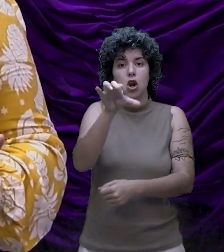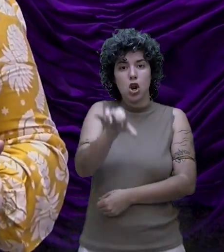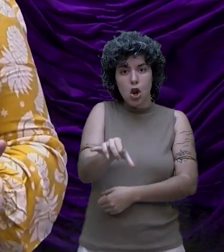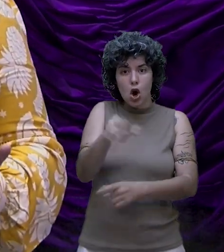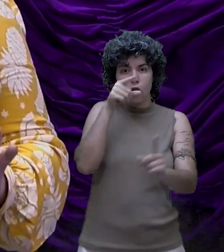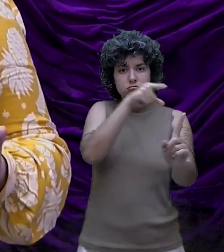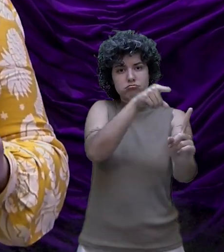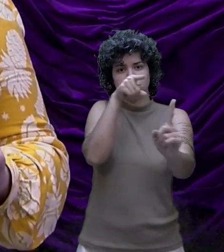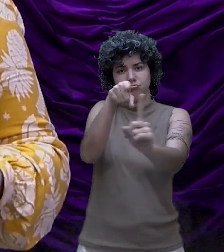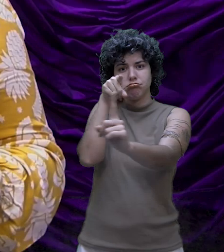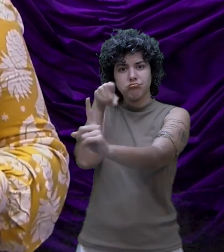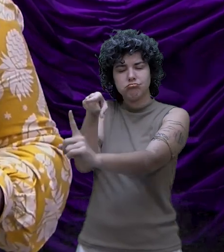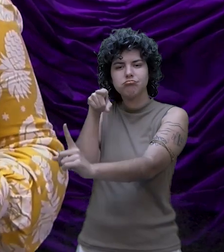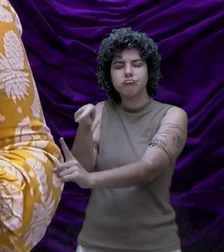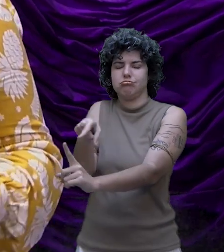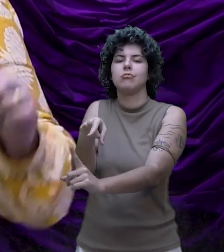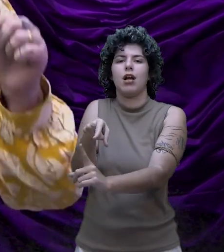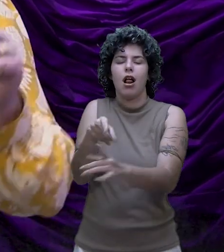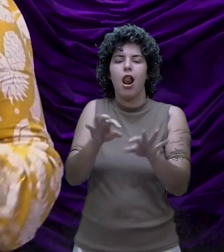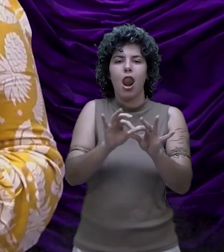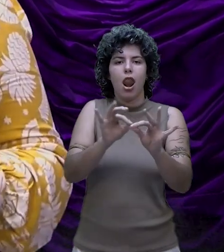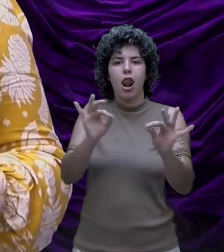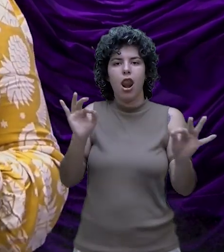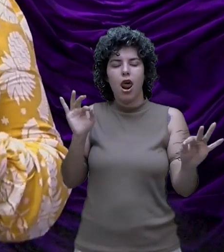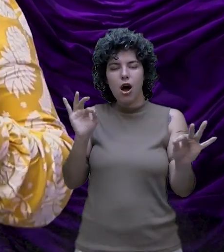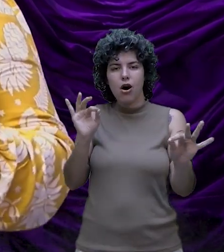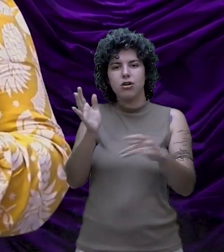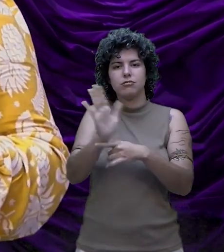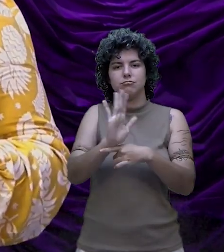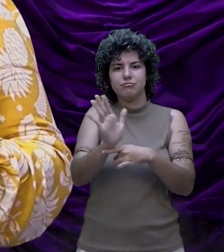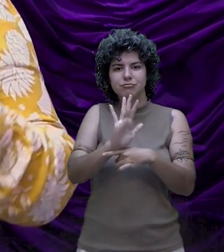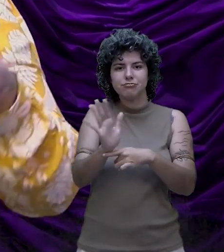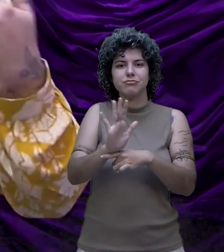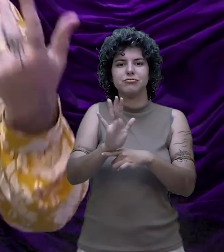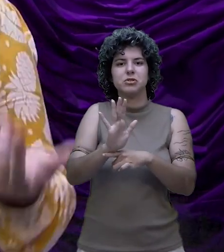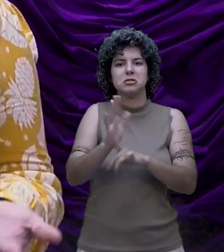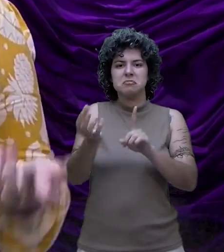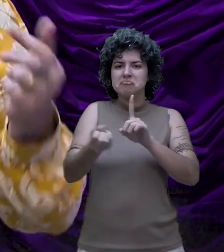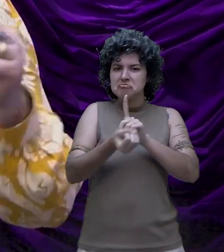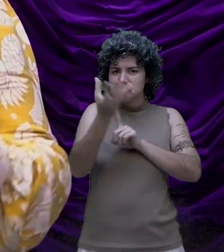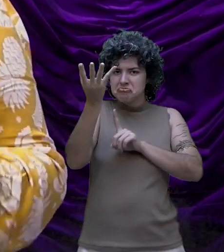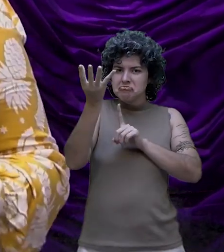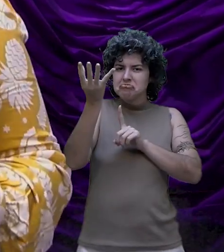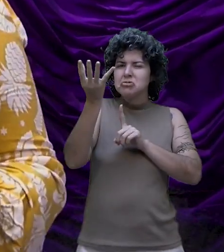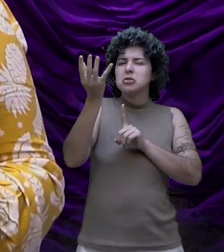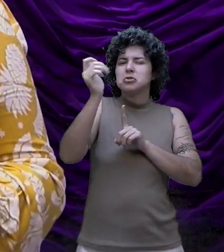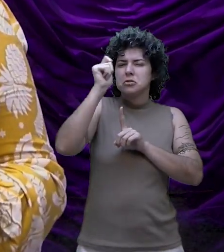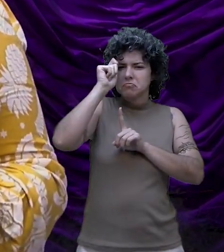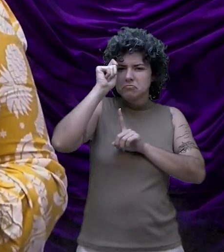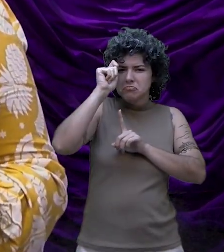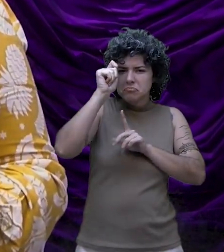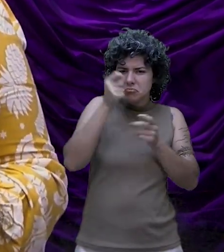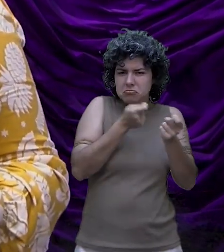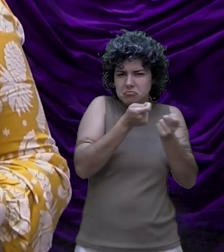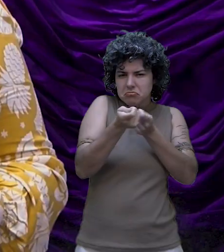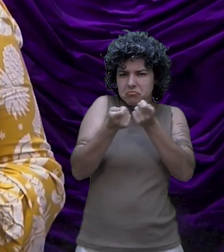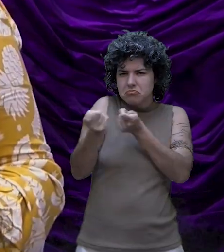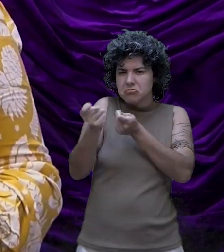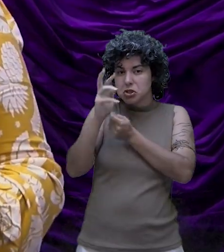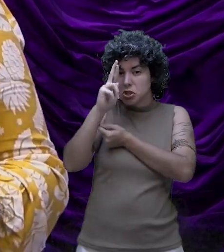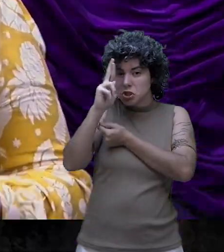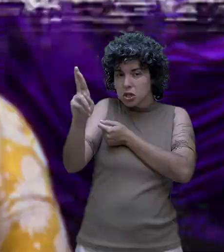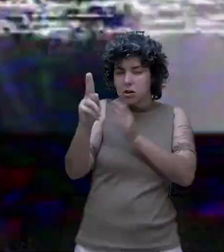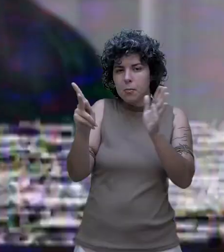estamos falando de qualquer história, não. São narrativas, geralmente, que apresentam protagonistas femininas